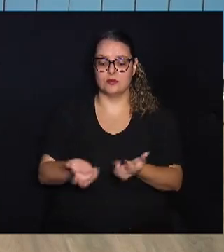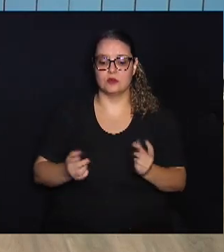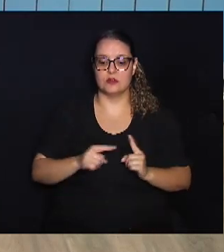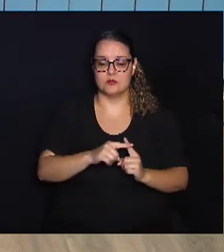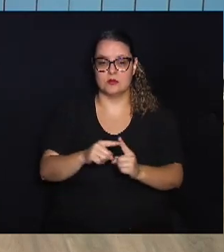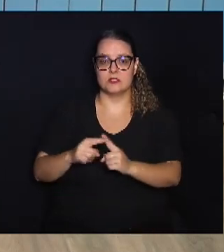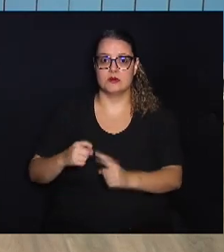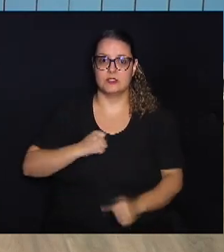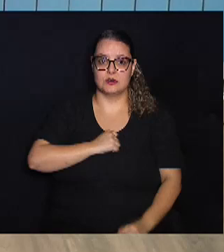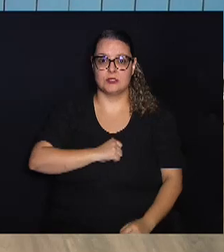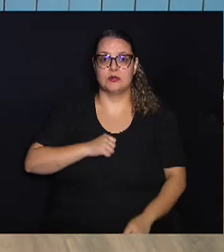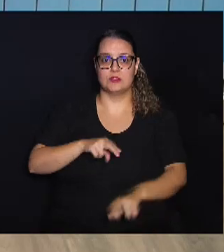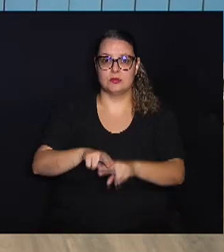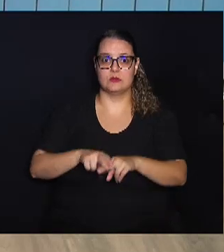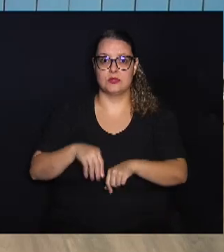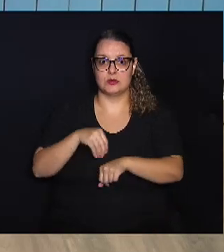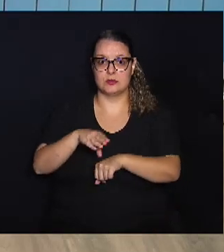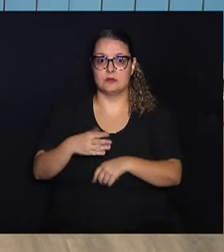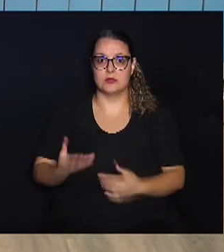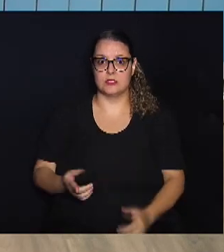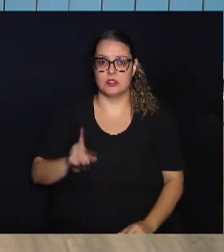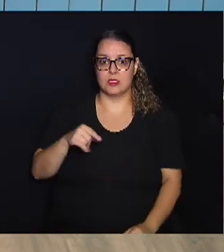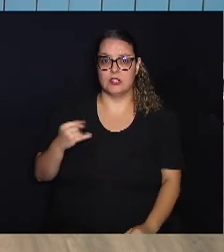que essas recomendações são